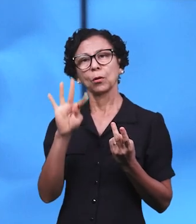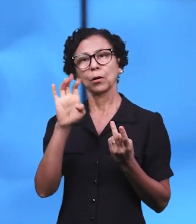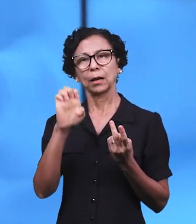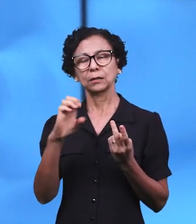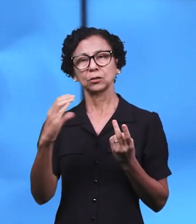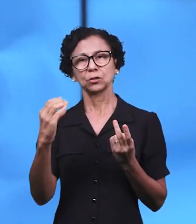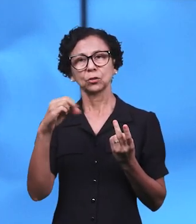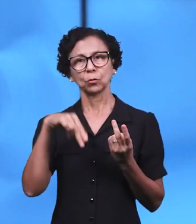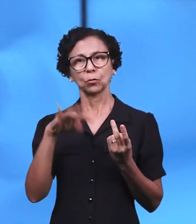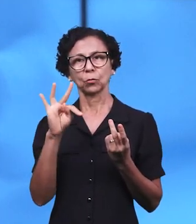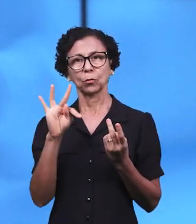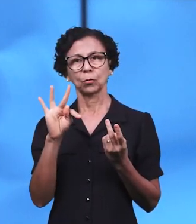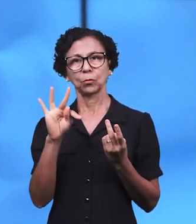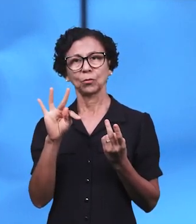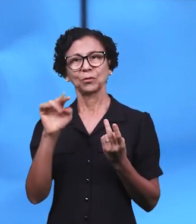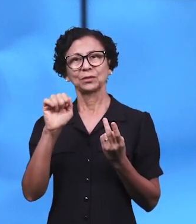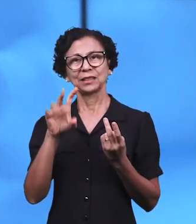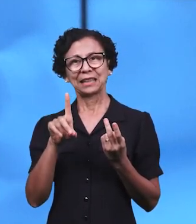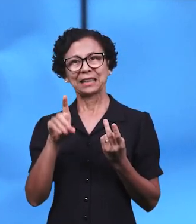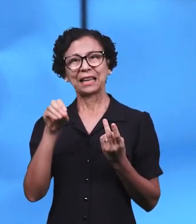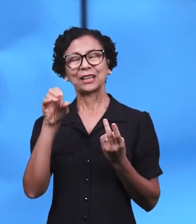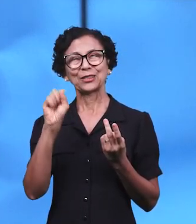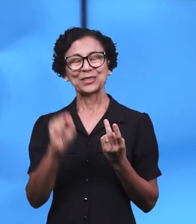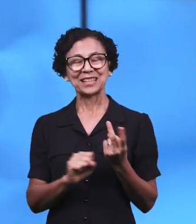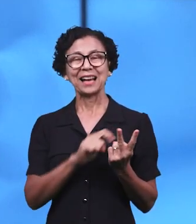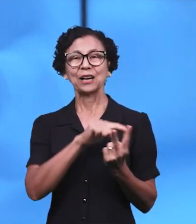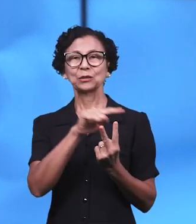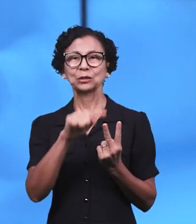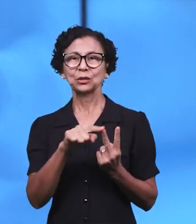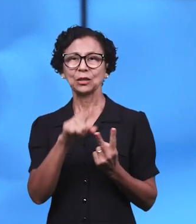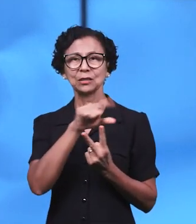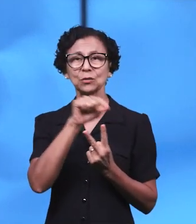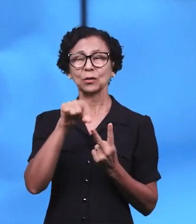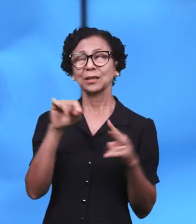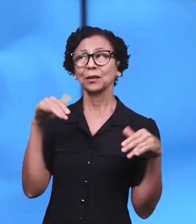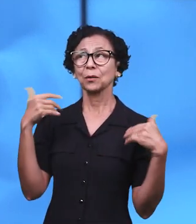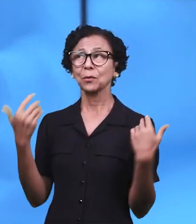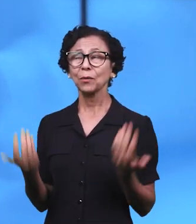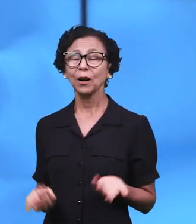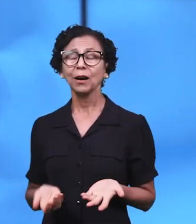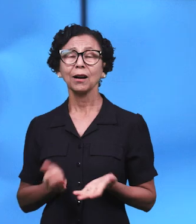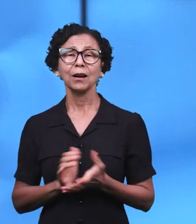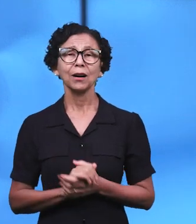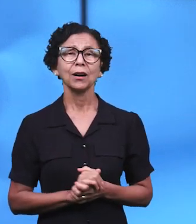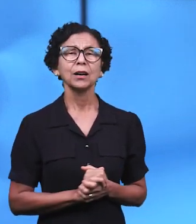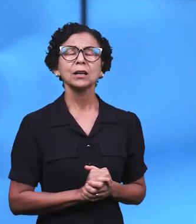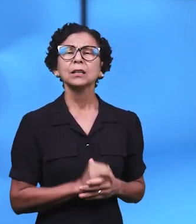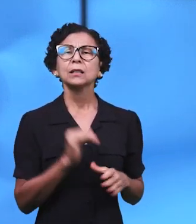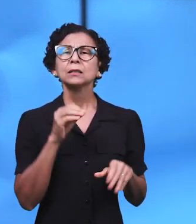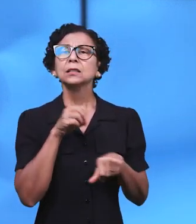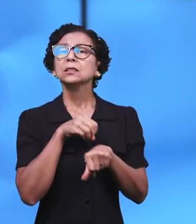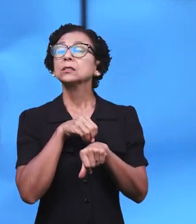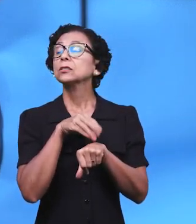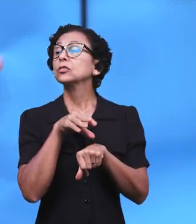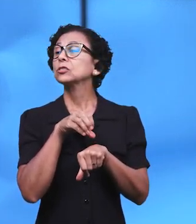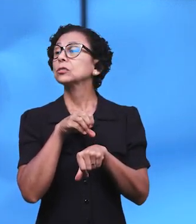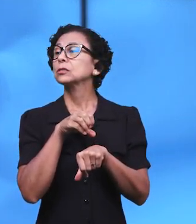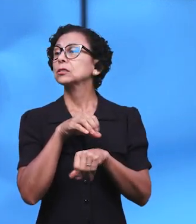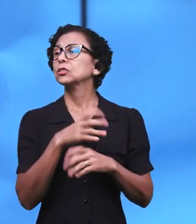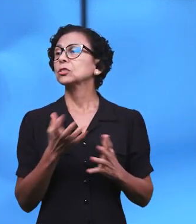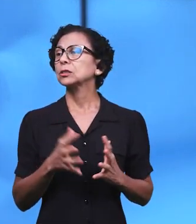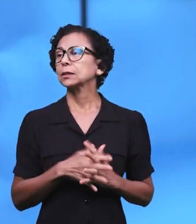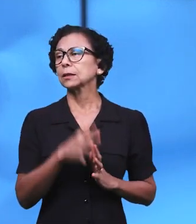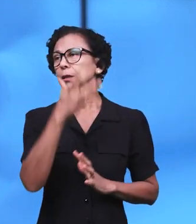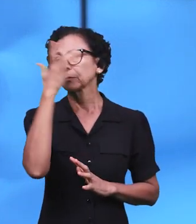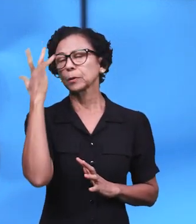dá sobre, para quem está assistindo aí, né, nas nossas multiplataformas, estou com dúvida e tal, qual é a recomendação que você